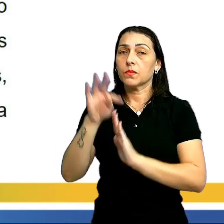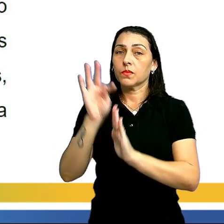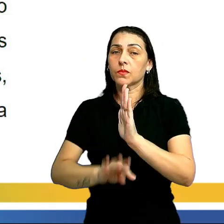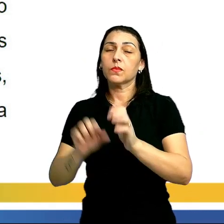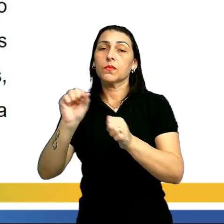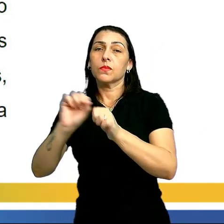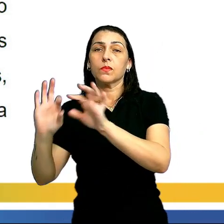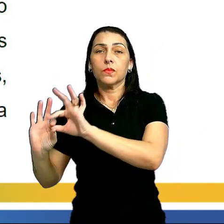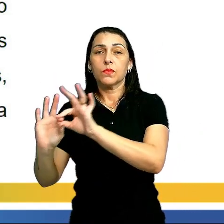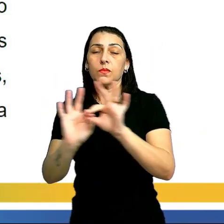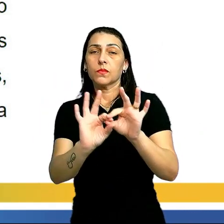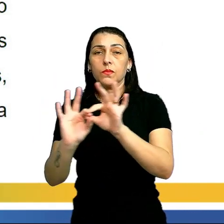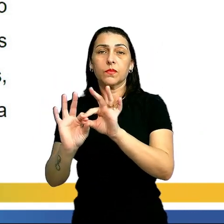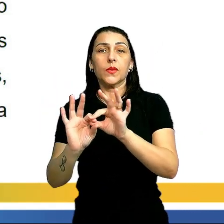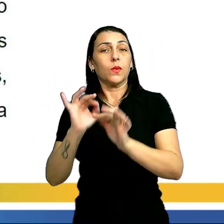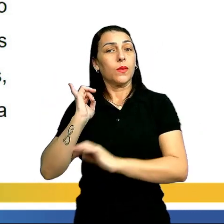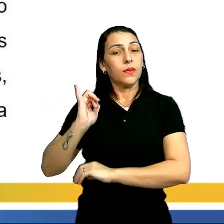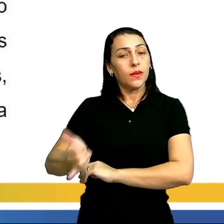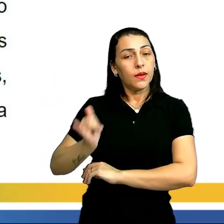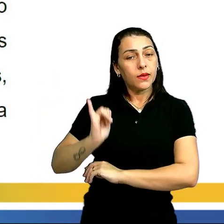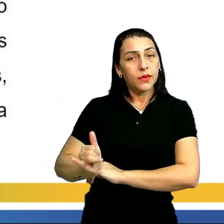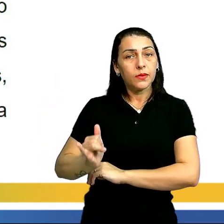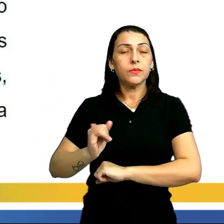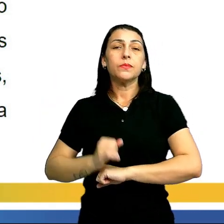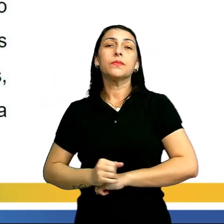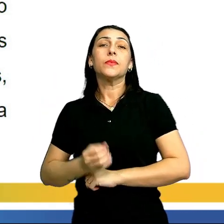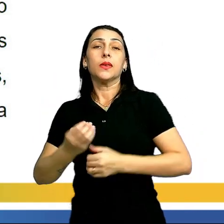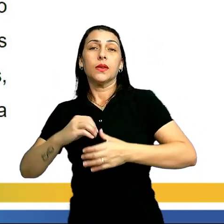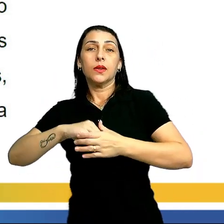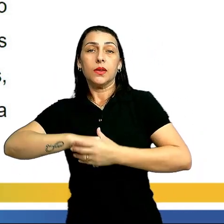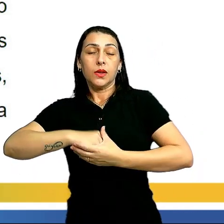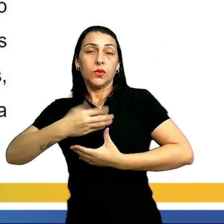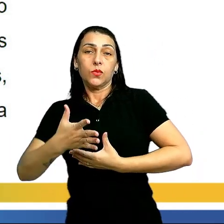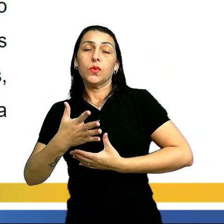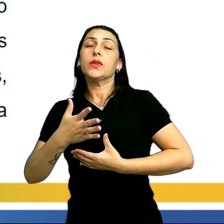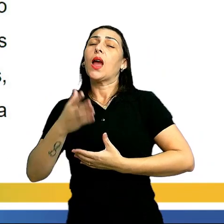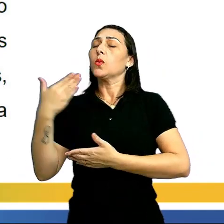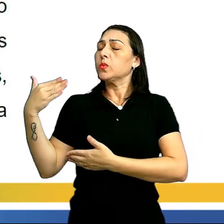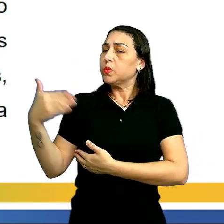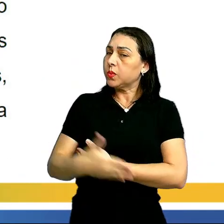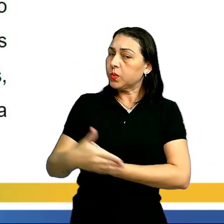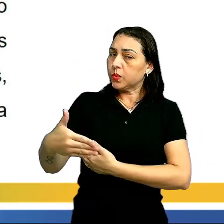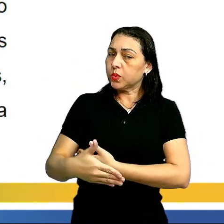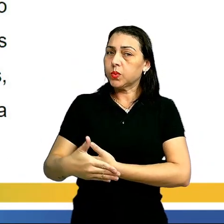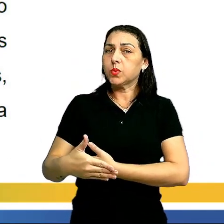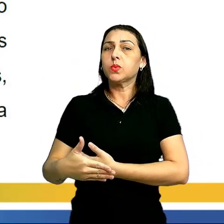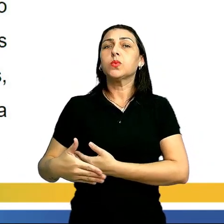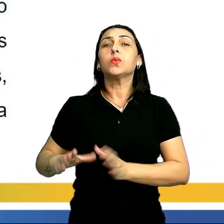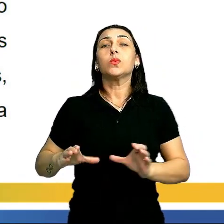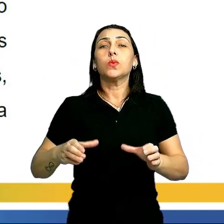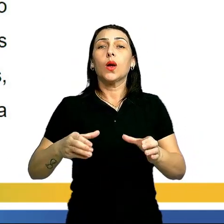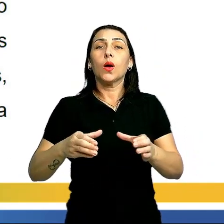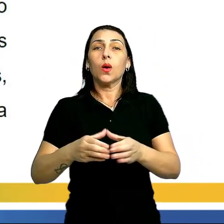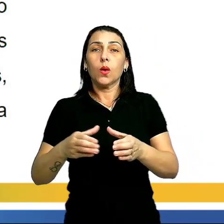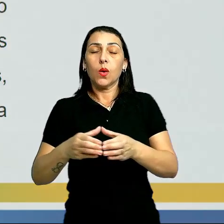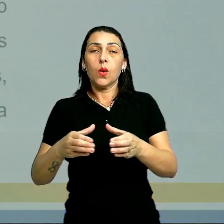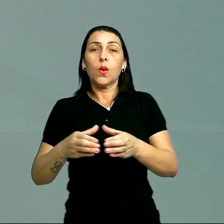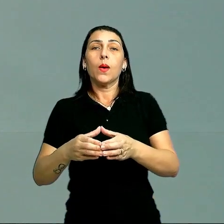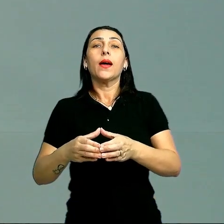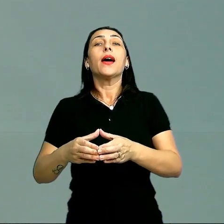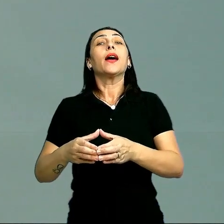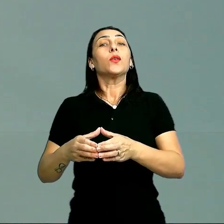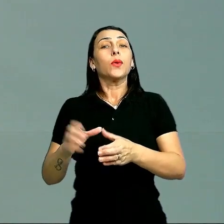uma contextualização por uma narração. Essa atitude ainda é frequente na comunidade